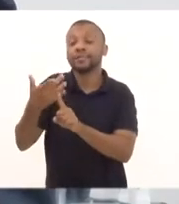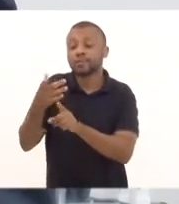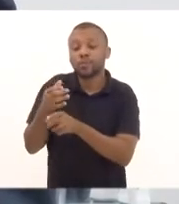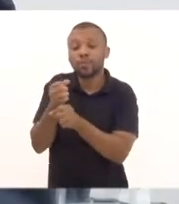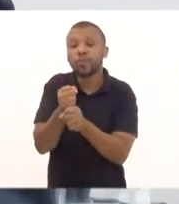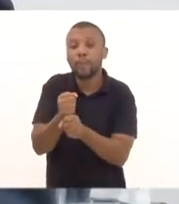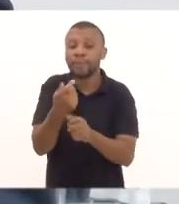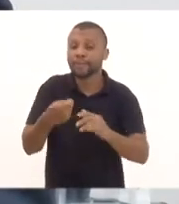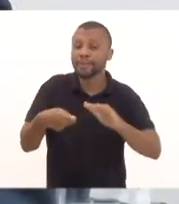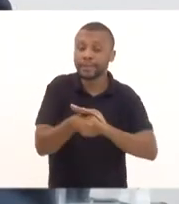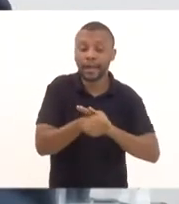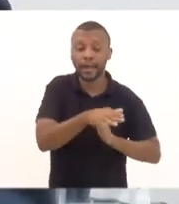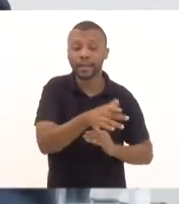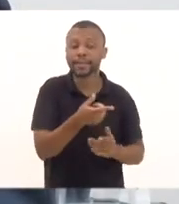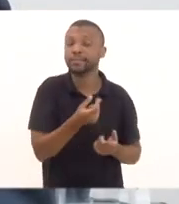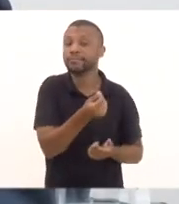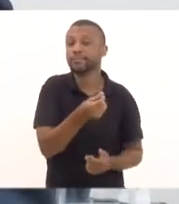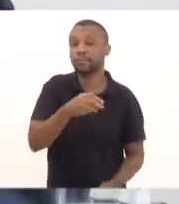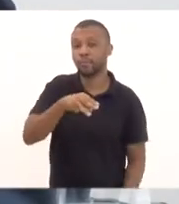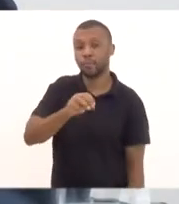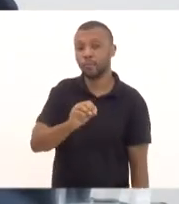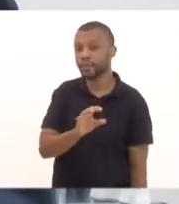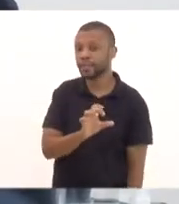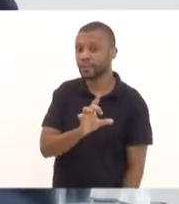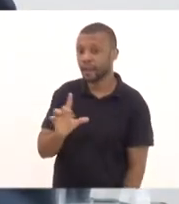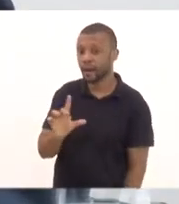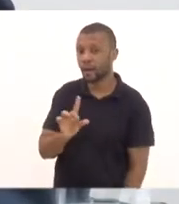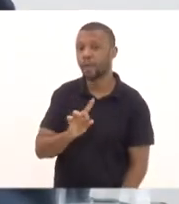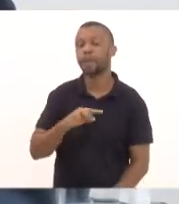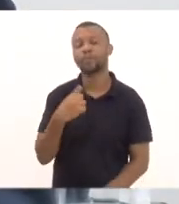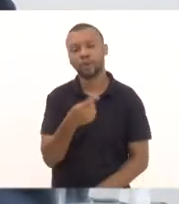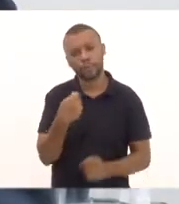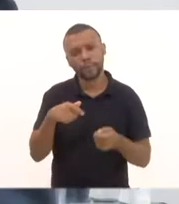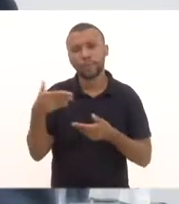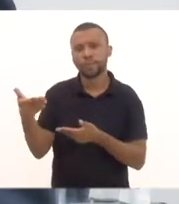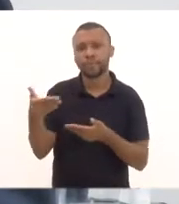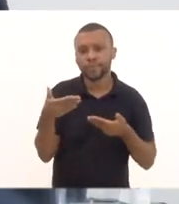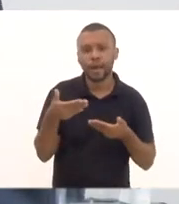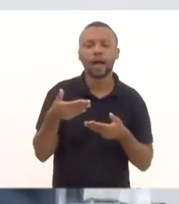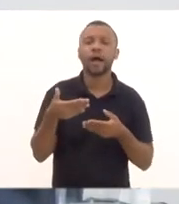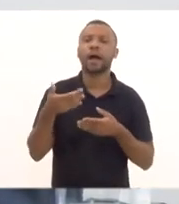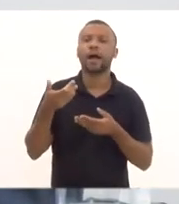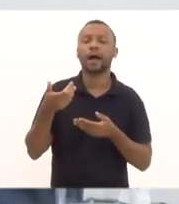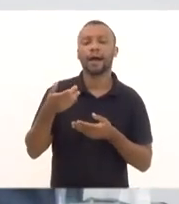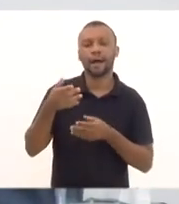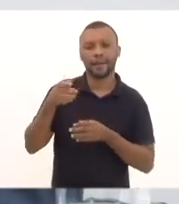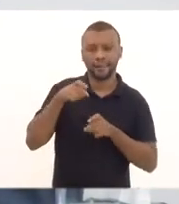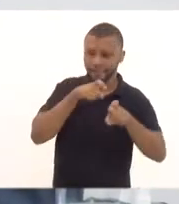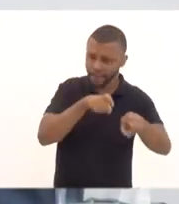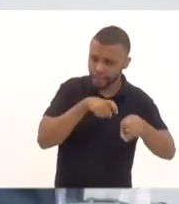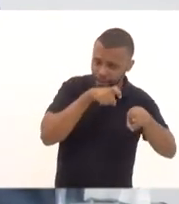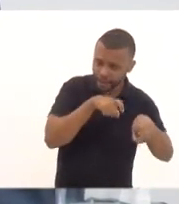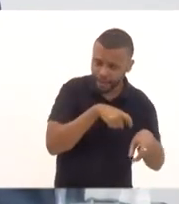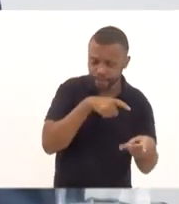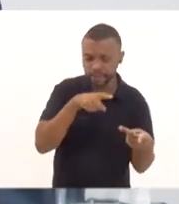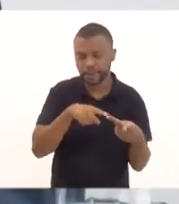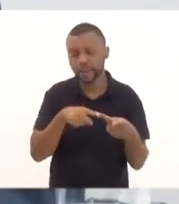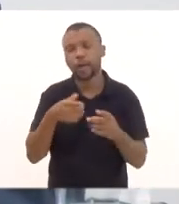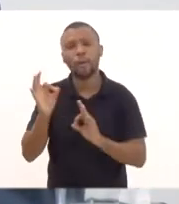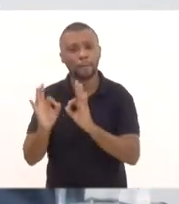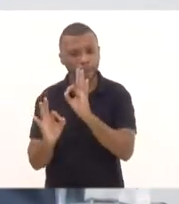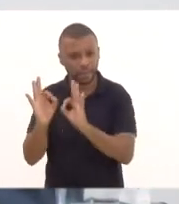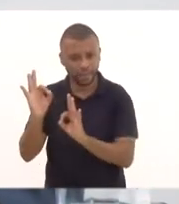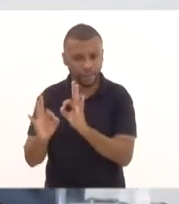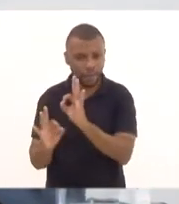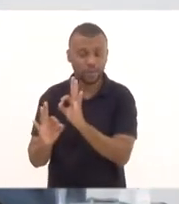modal Então a gente tem que tem que chamar não só agetransp mas também a fazenda E o planejamento no caso do planejamento a gente tem que